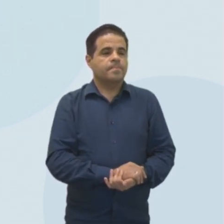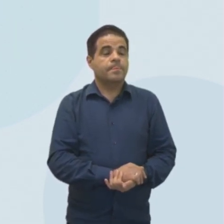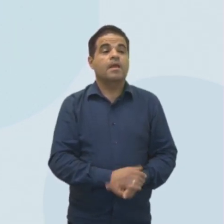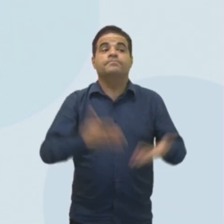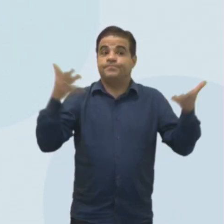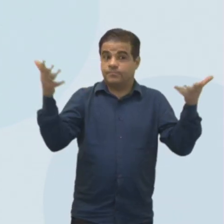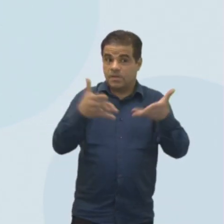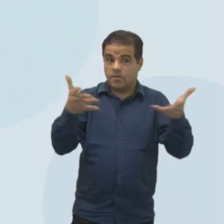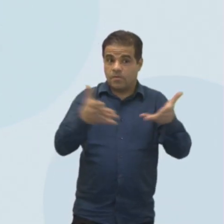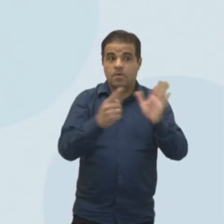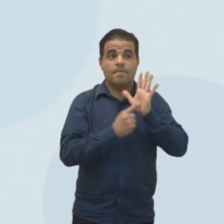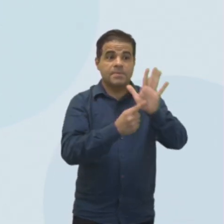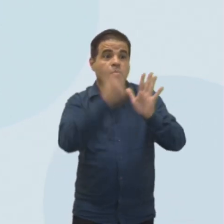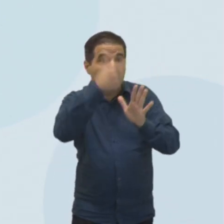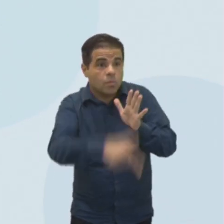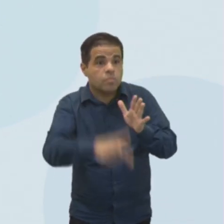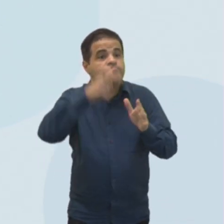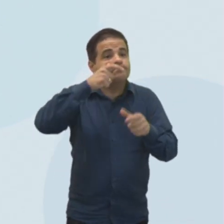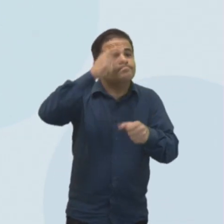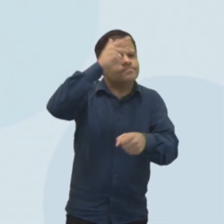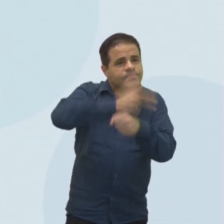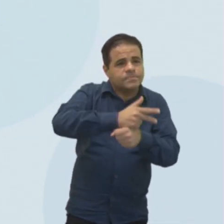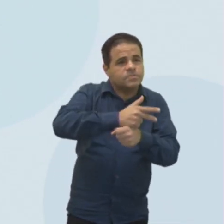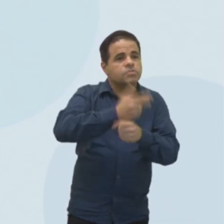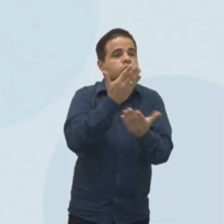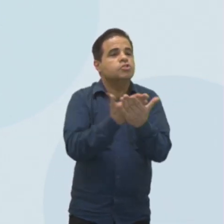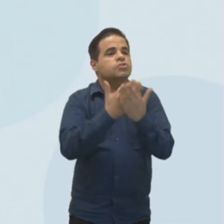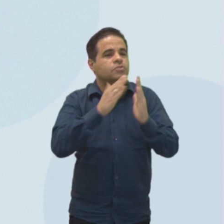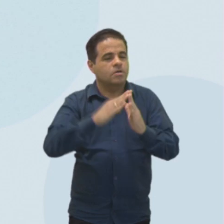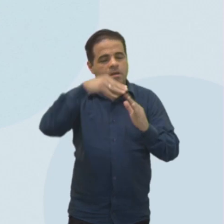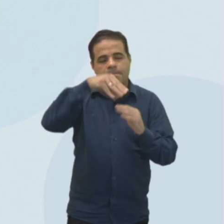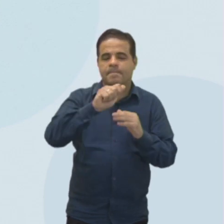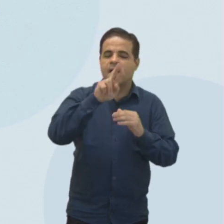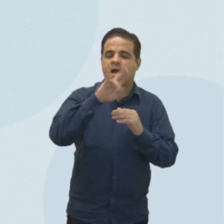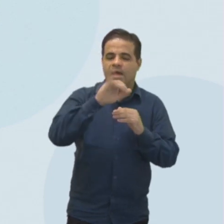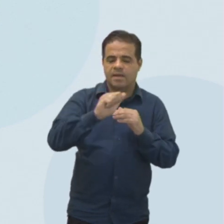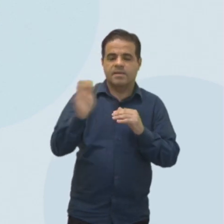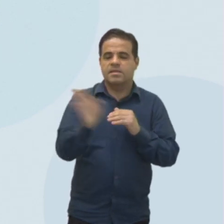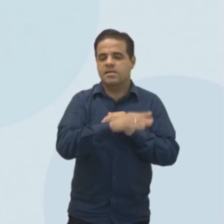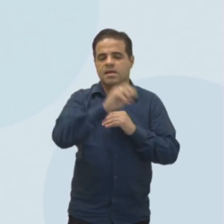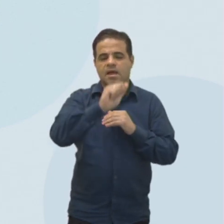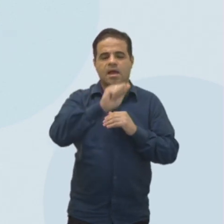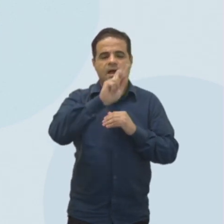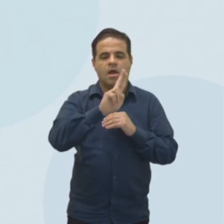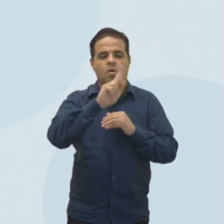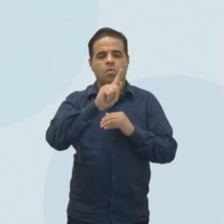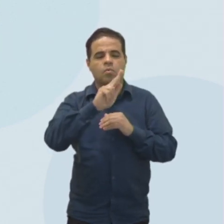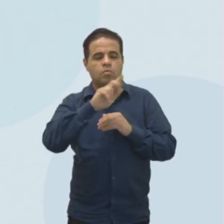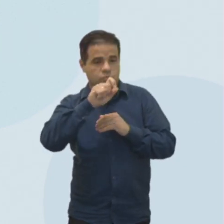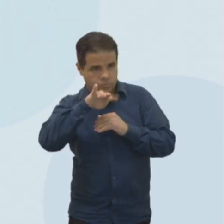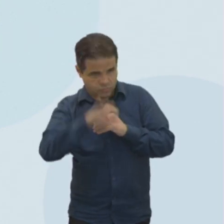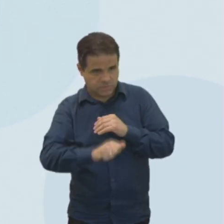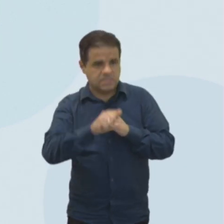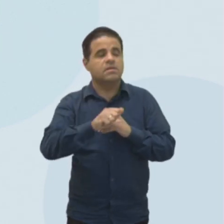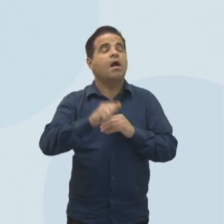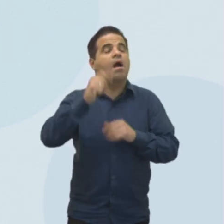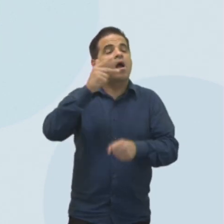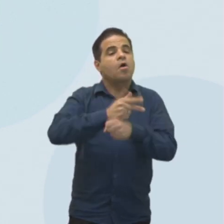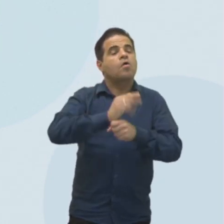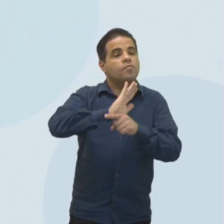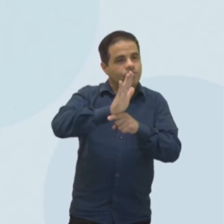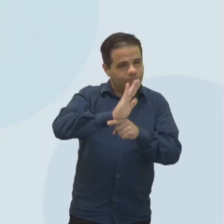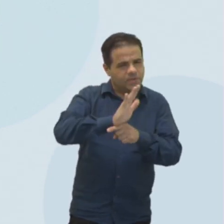Agora a gente vai apresentar mais um vídeo da Escola Maria Augusta Siqueira. Foi um vídeo, né, foi